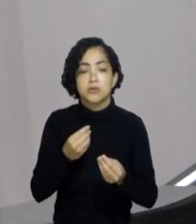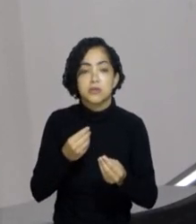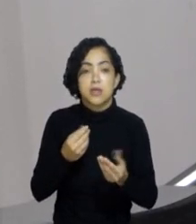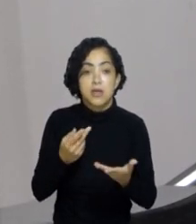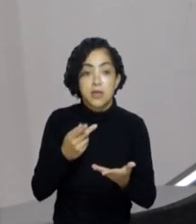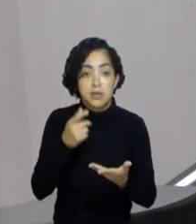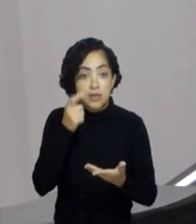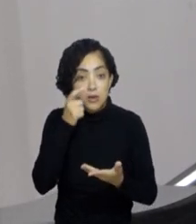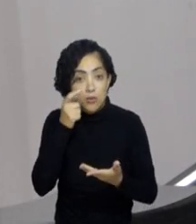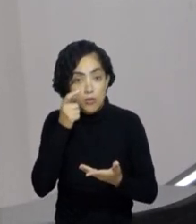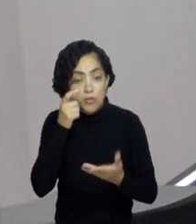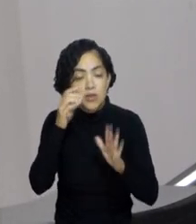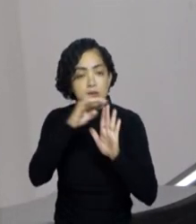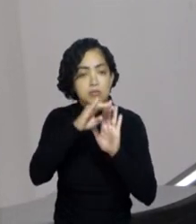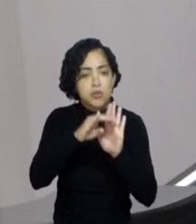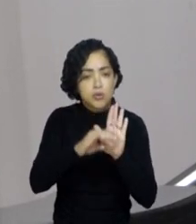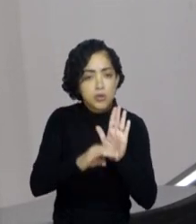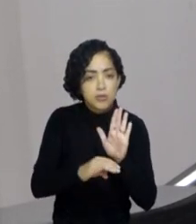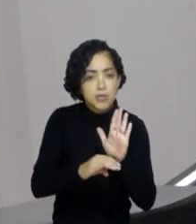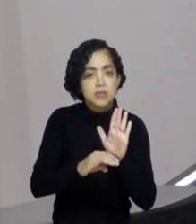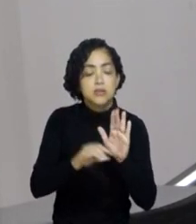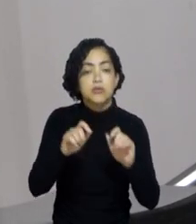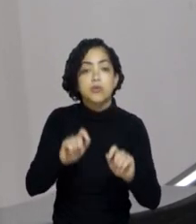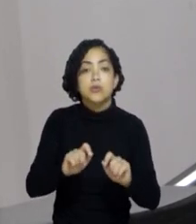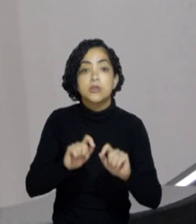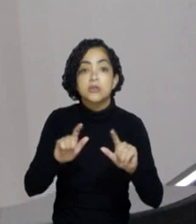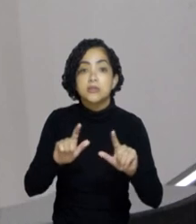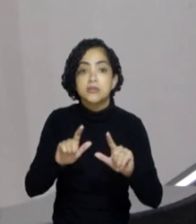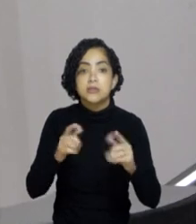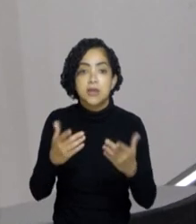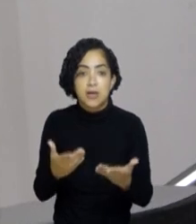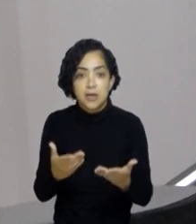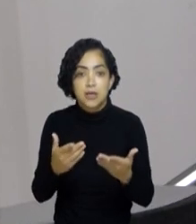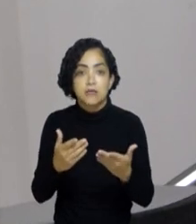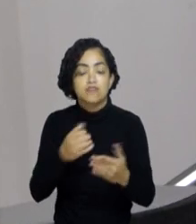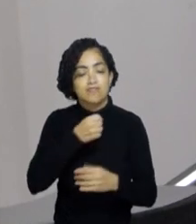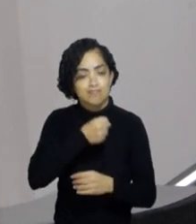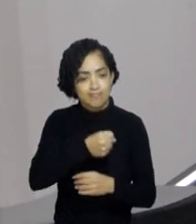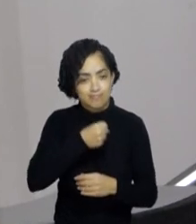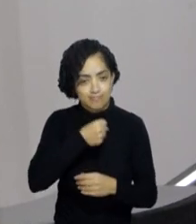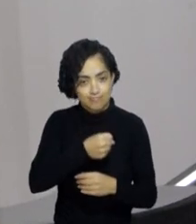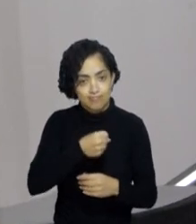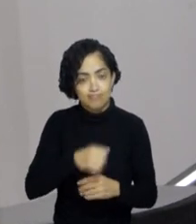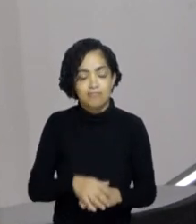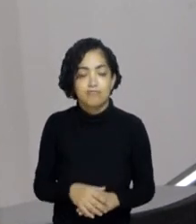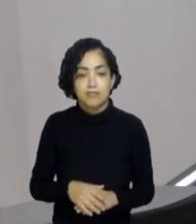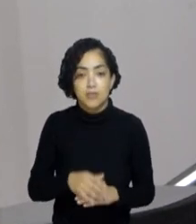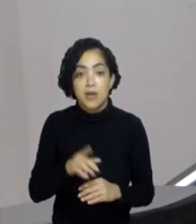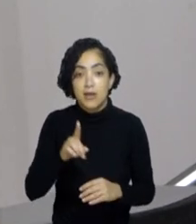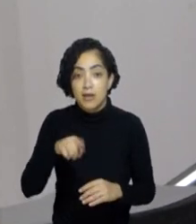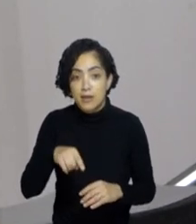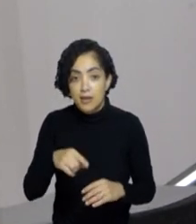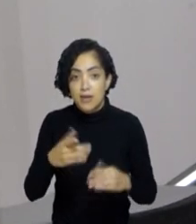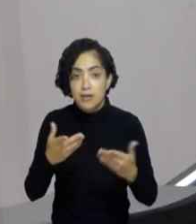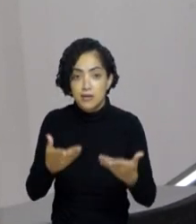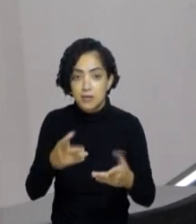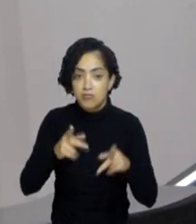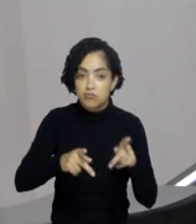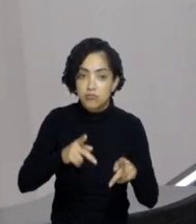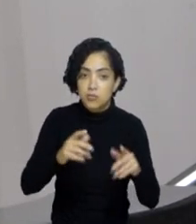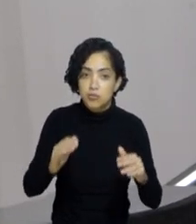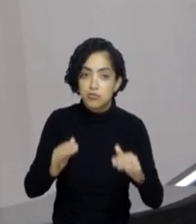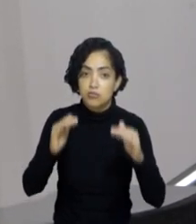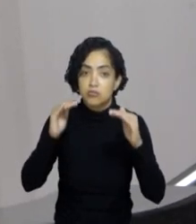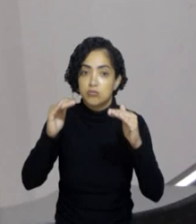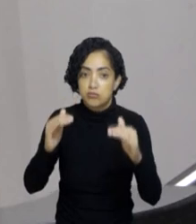acompanham a nossa programação, onde se destaca ali o entretenimento, o jornalismo. São os catarinenses que nos colocam neste patamar e que